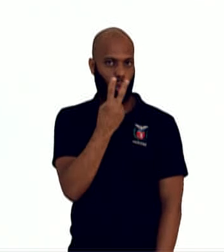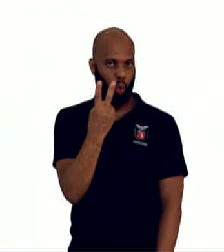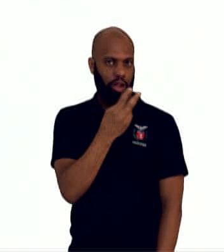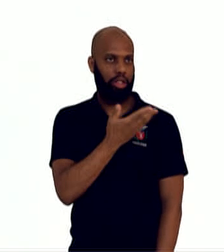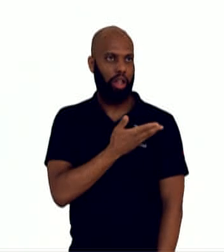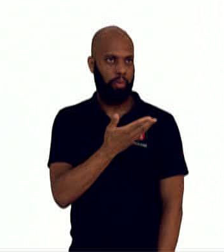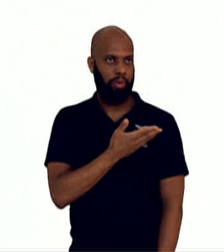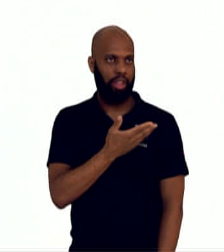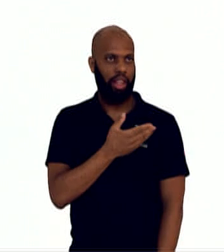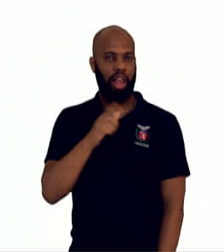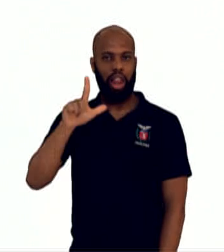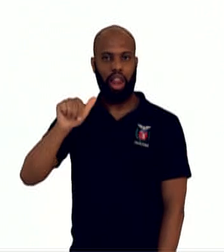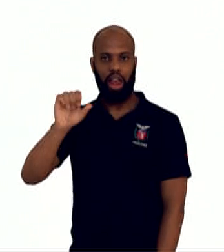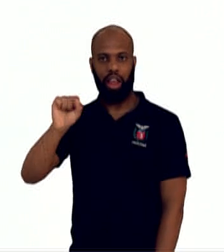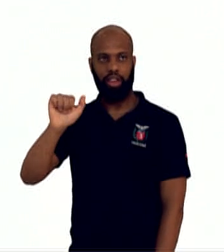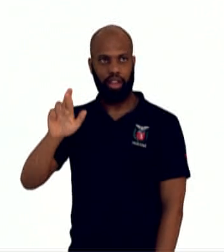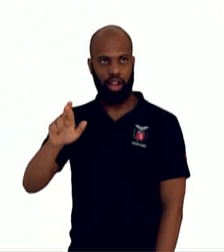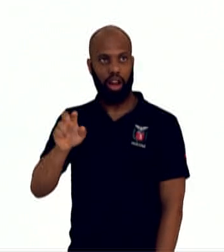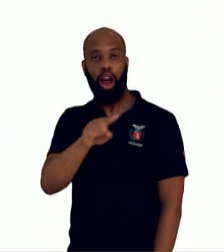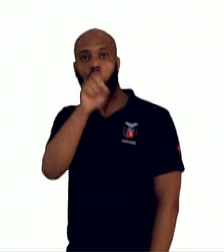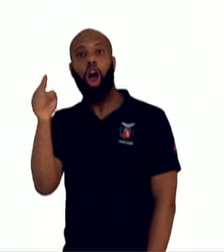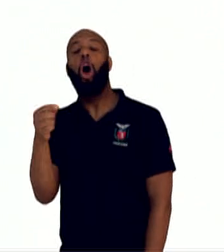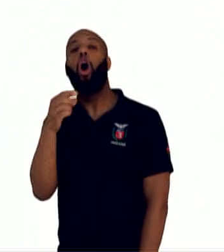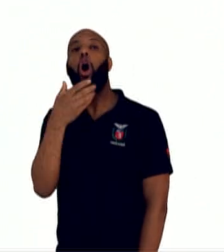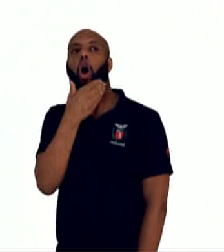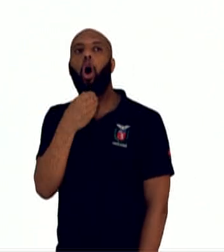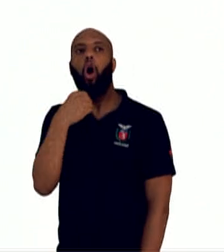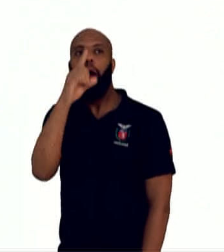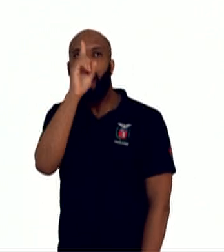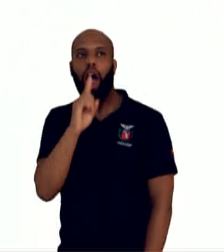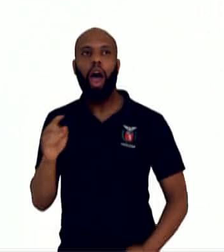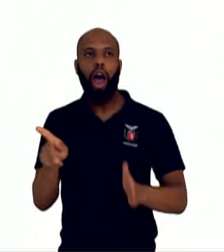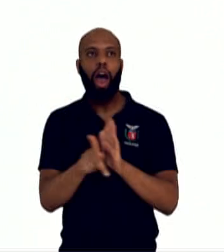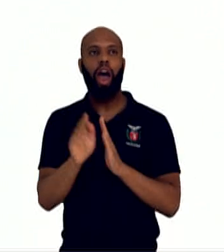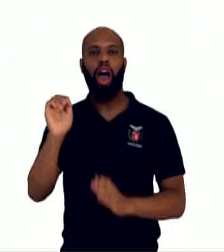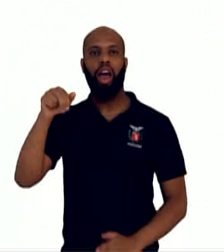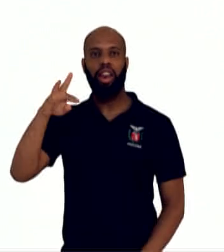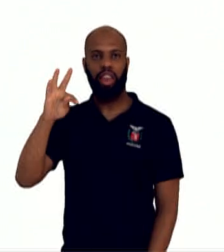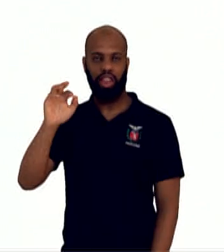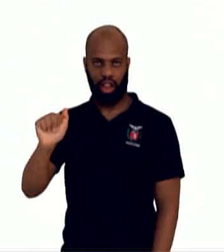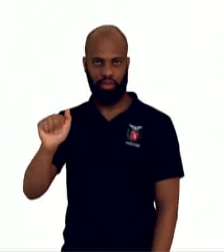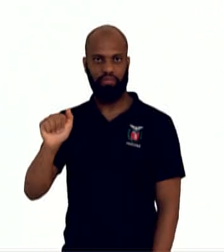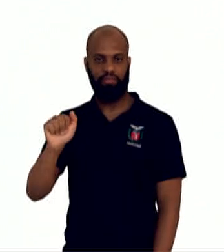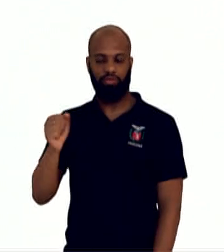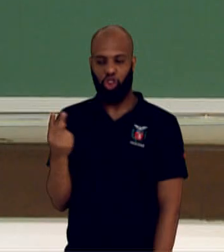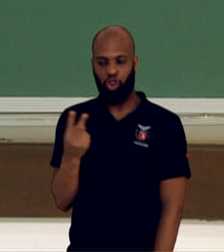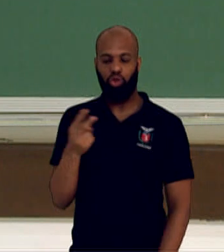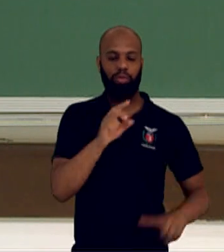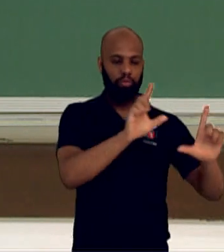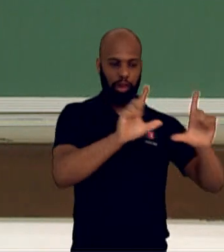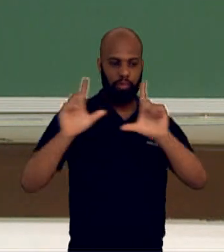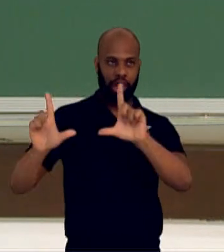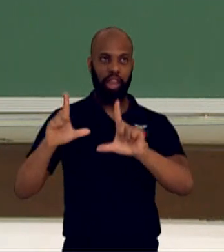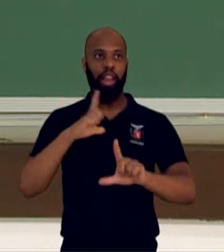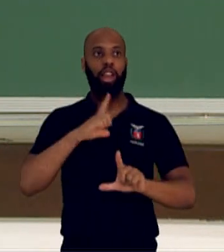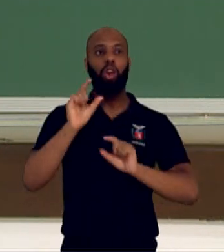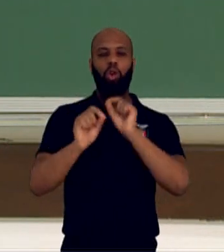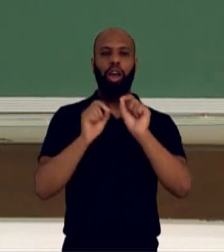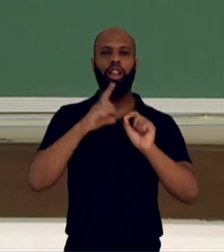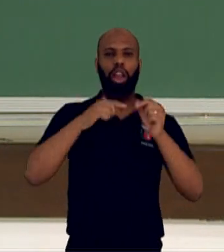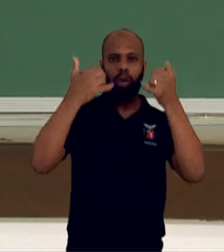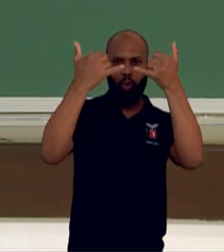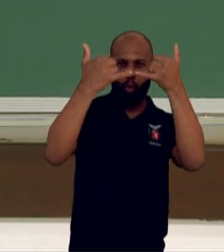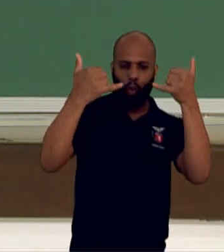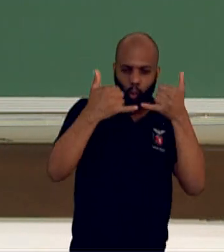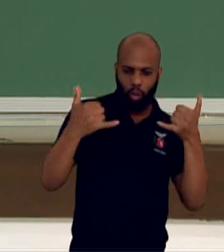e O Homem Amarelo, de Anita Malfatti, certo? Bom, a gente nota aqui, pessoal, que eles têm umas linhas